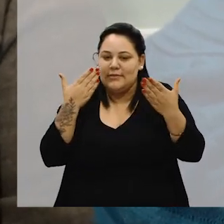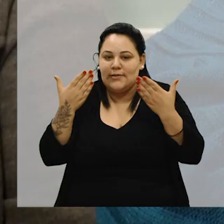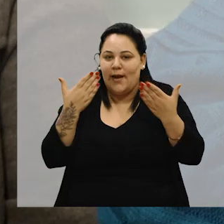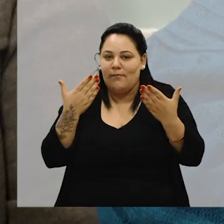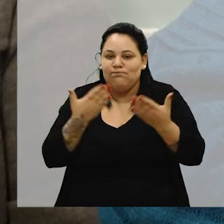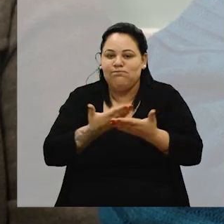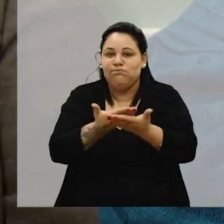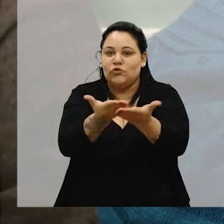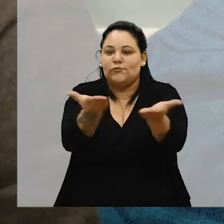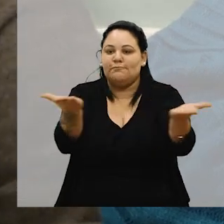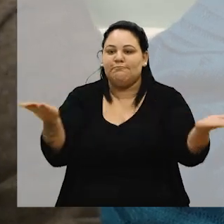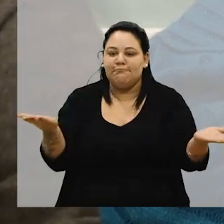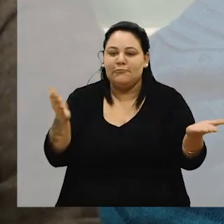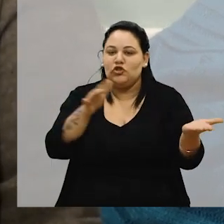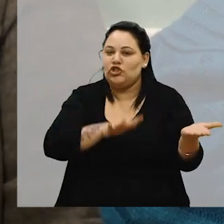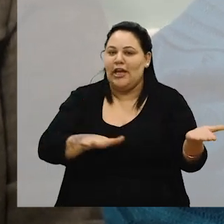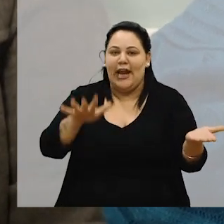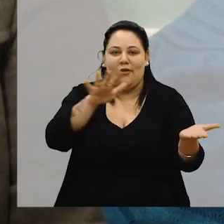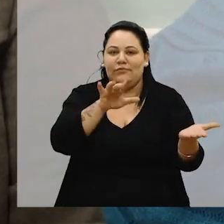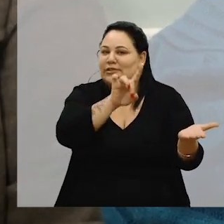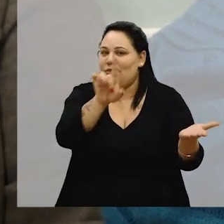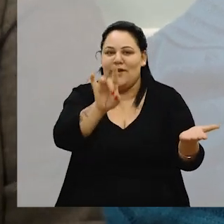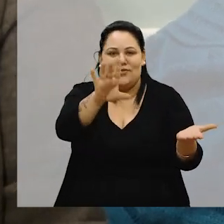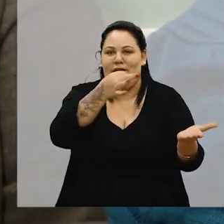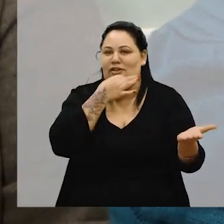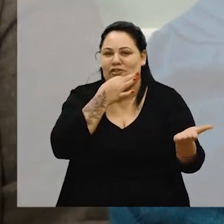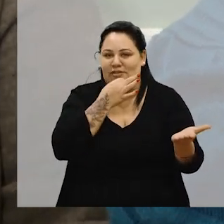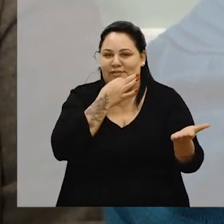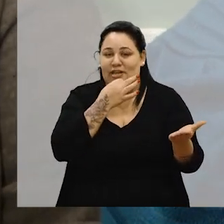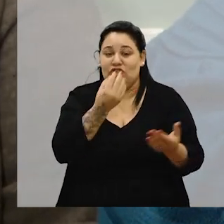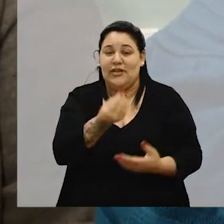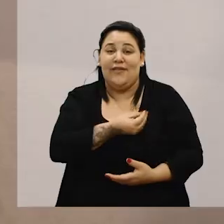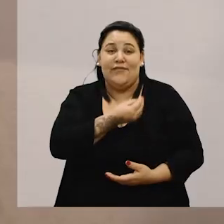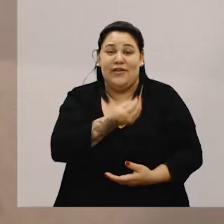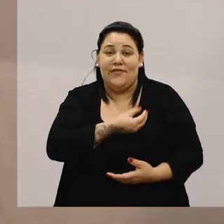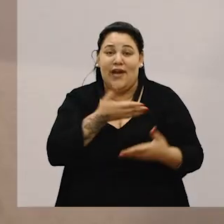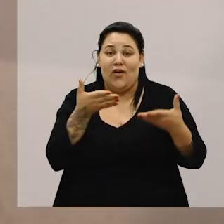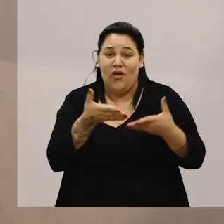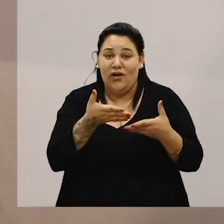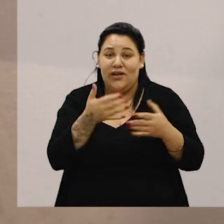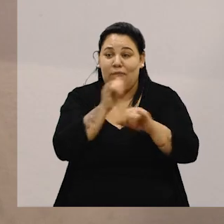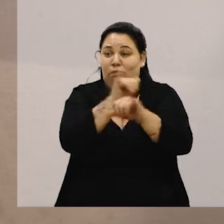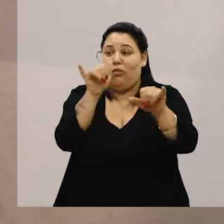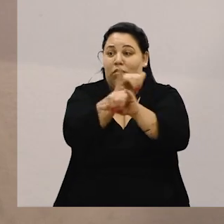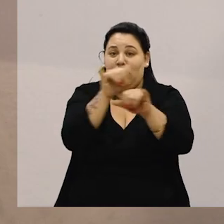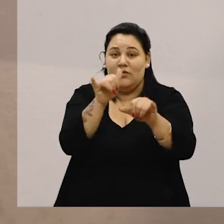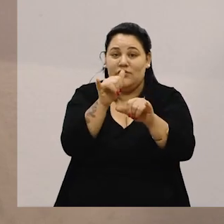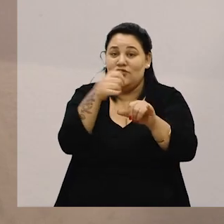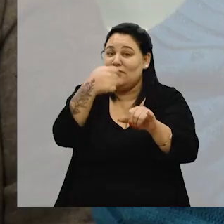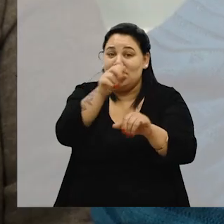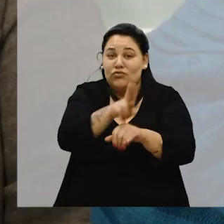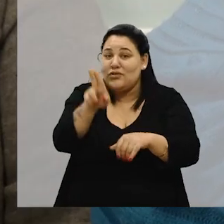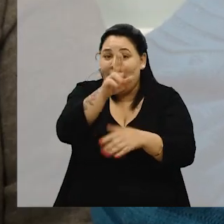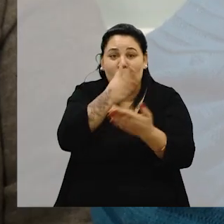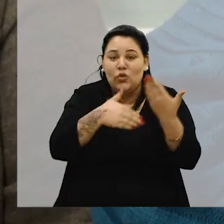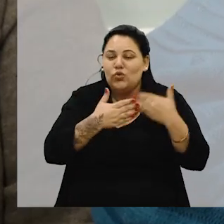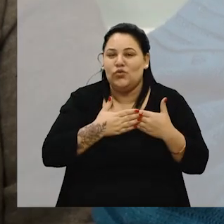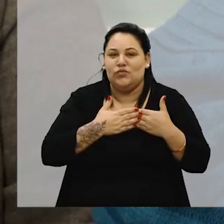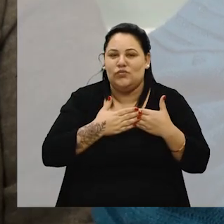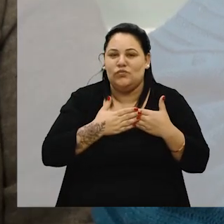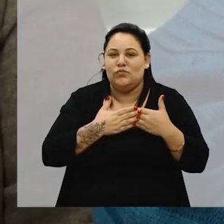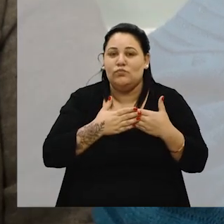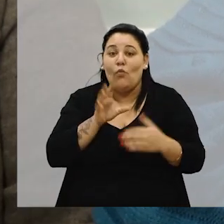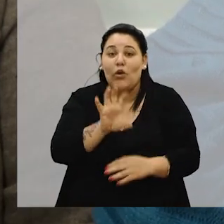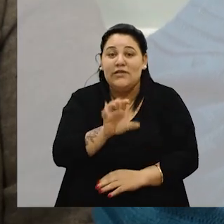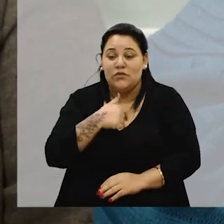tem que analisar o cenário como um todo, não só Caxias. Hoje a gente vive na era da informação, né? Então a gente usa todos os veículos. E é por isso que eu engrandeço muito